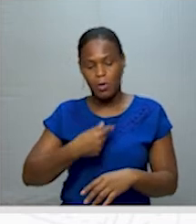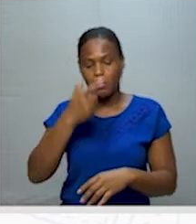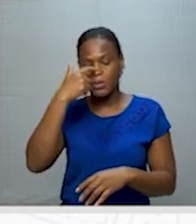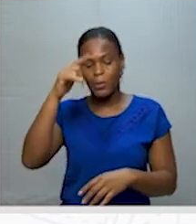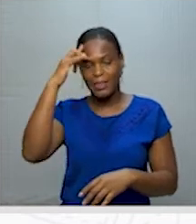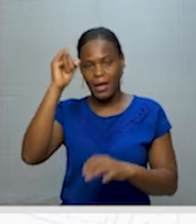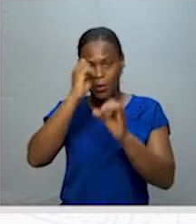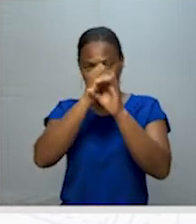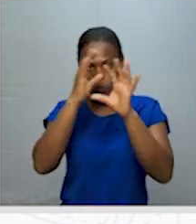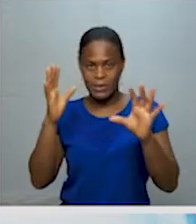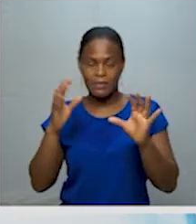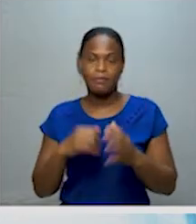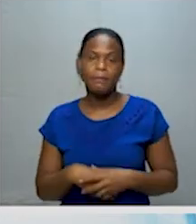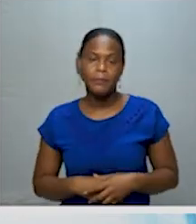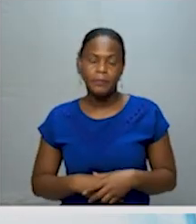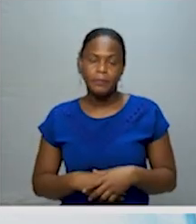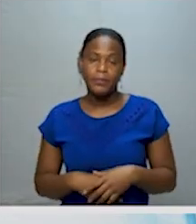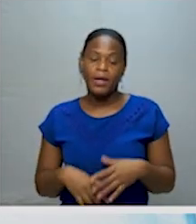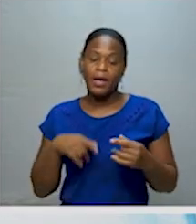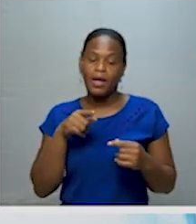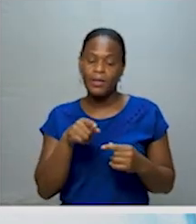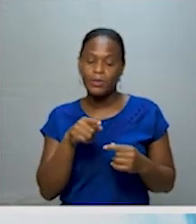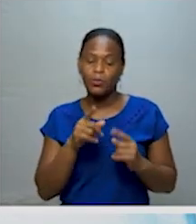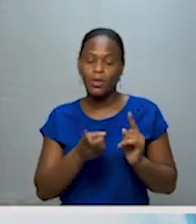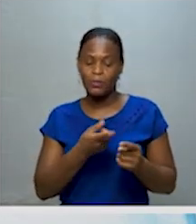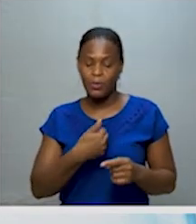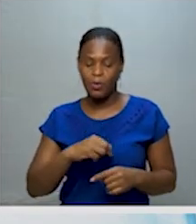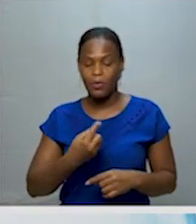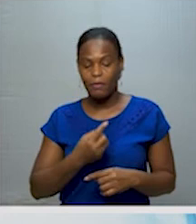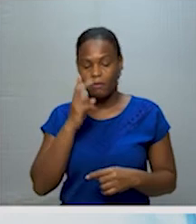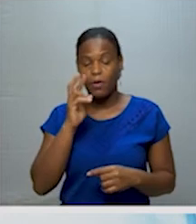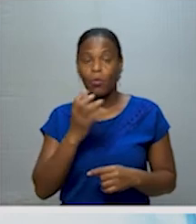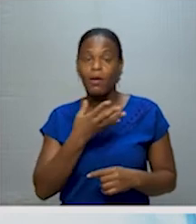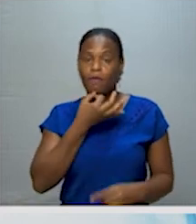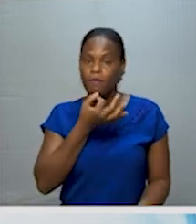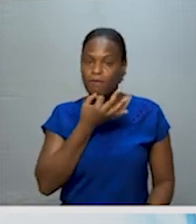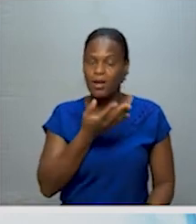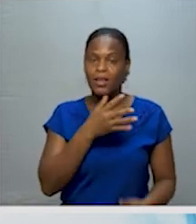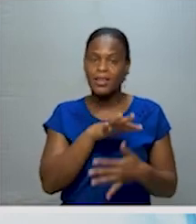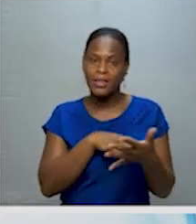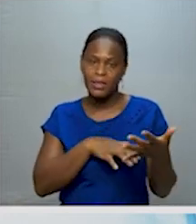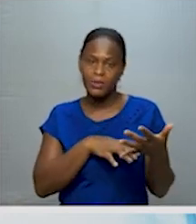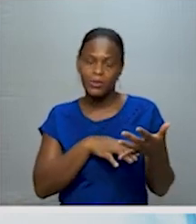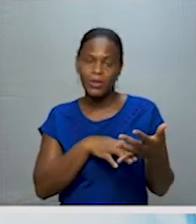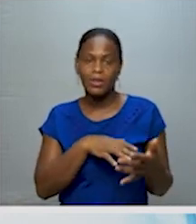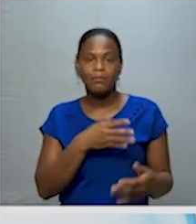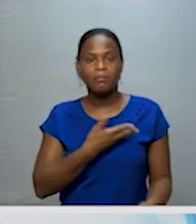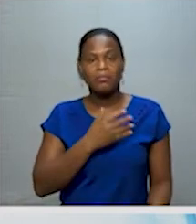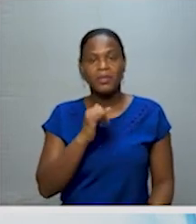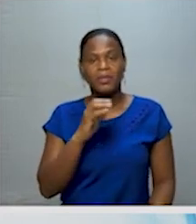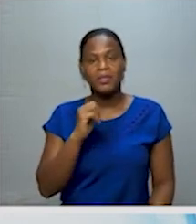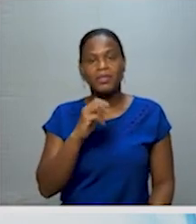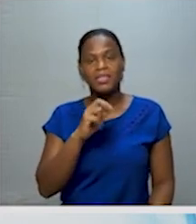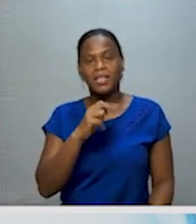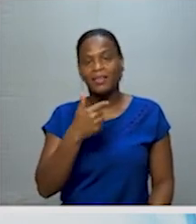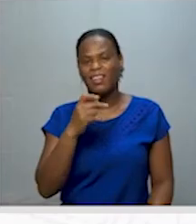ideia conclusiva. Portanto, é isto que nós devemos ter em conta quando falamos de texto dissertativo.